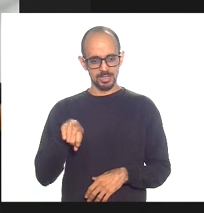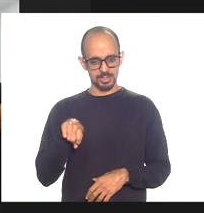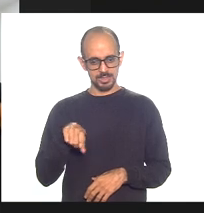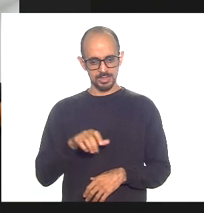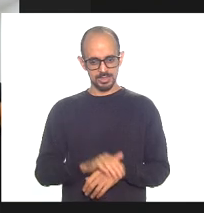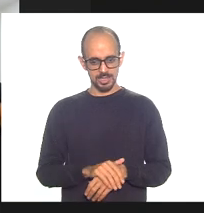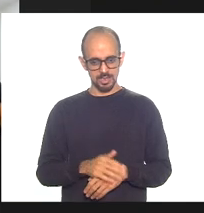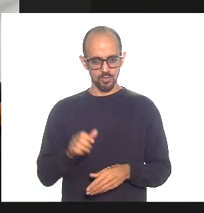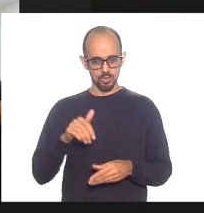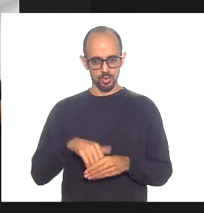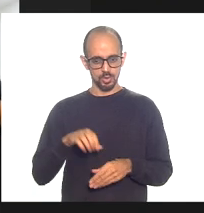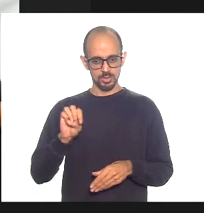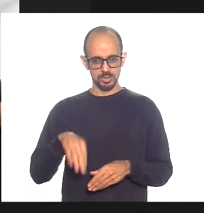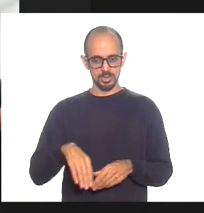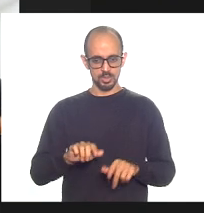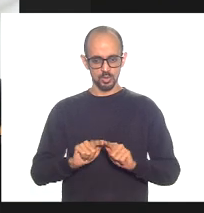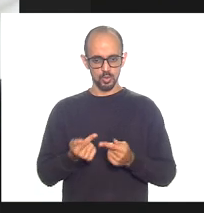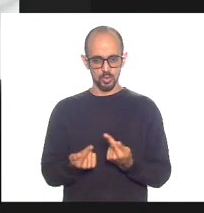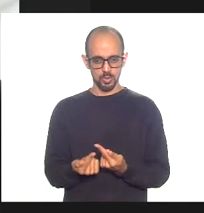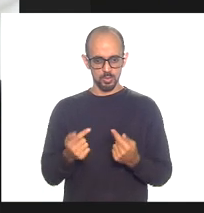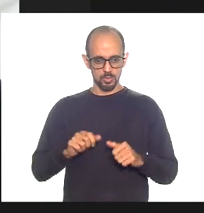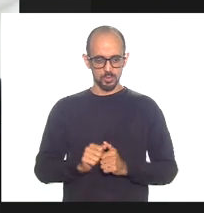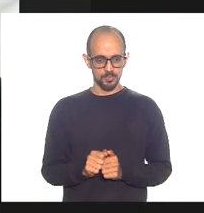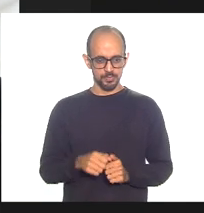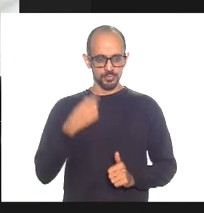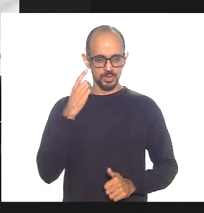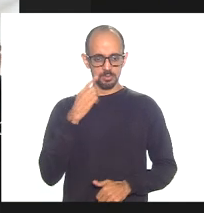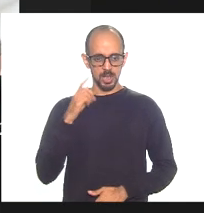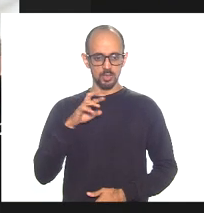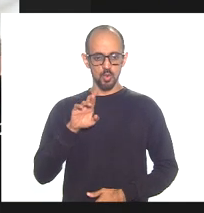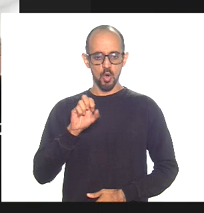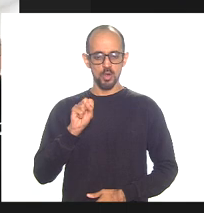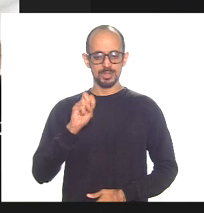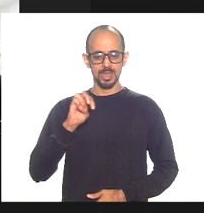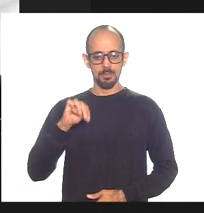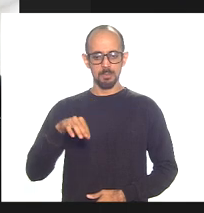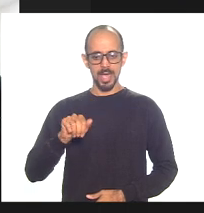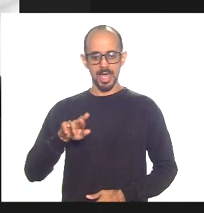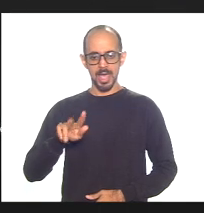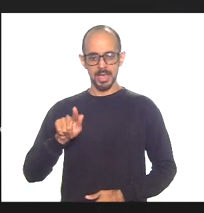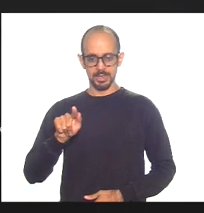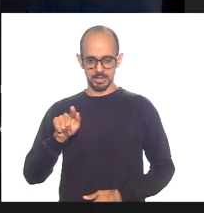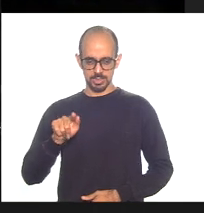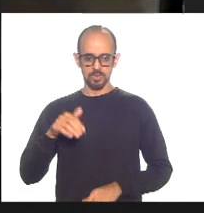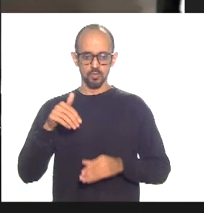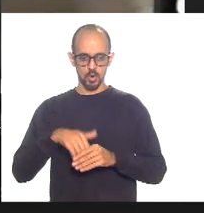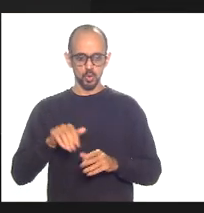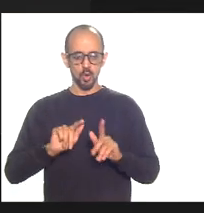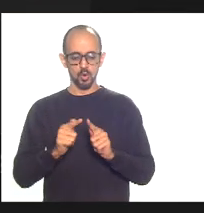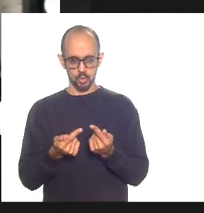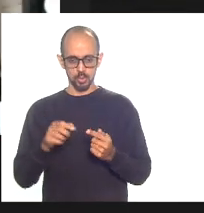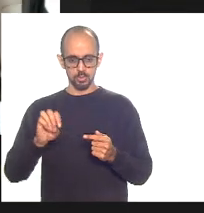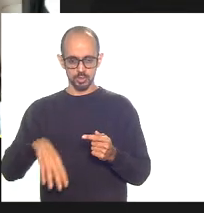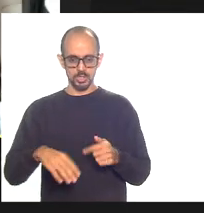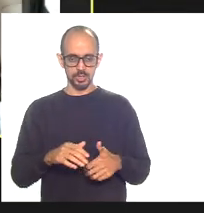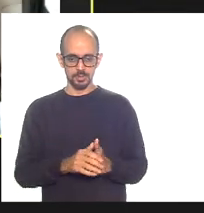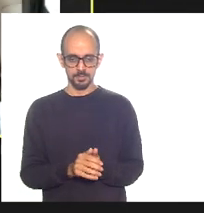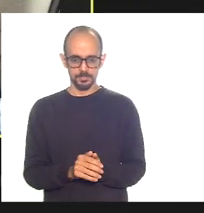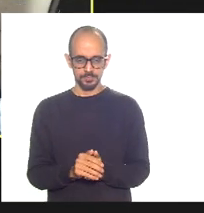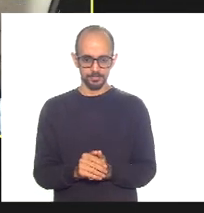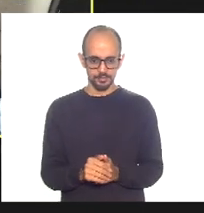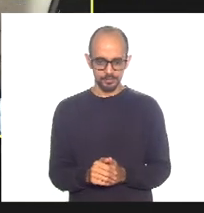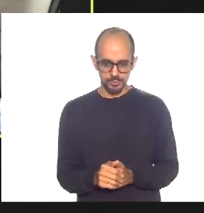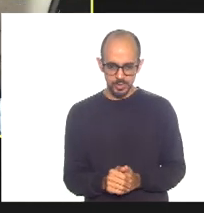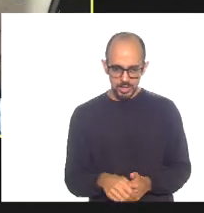Pode. Votou sim no grupo. Deputado Rosenberg Reis. Votou favorável no grupo.